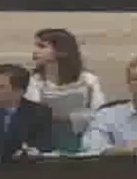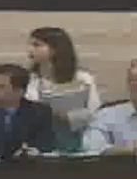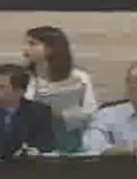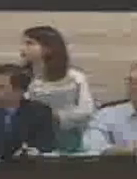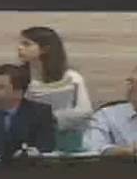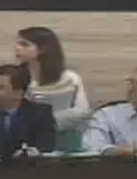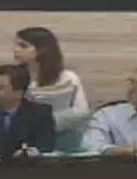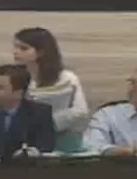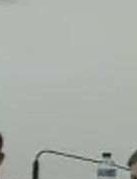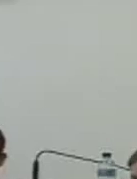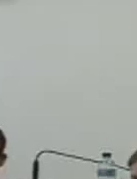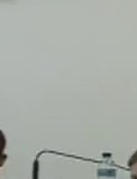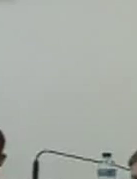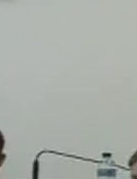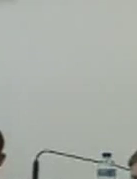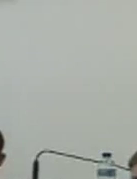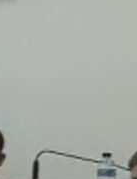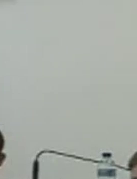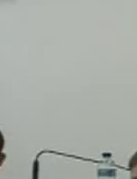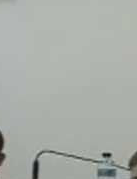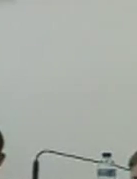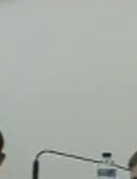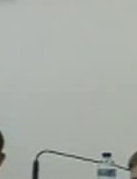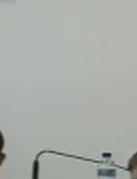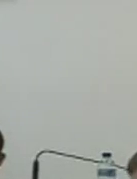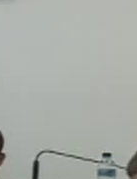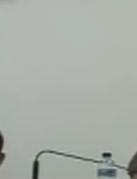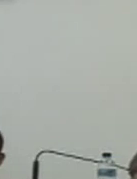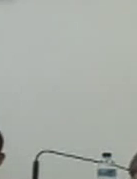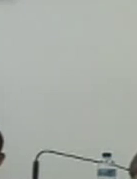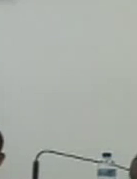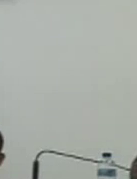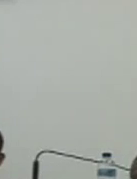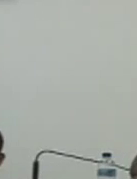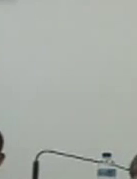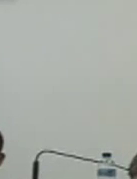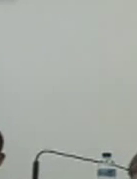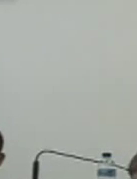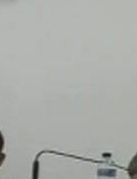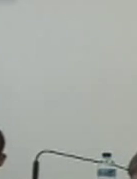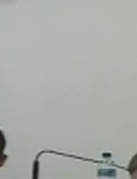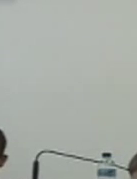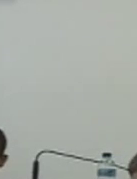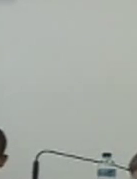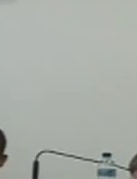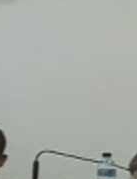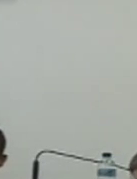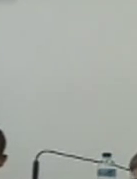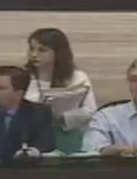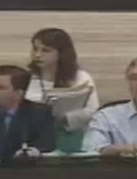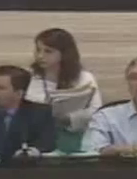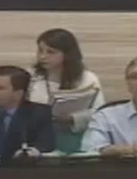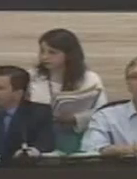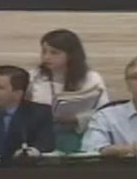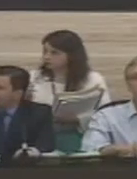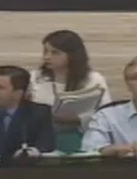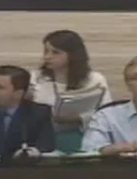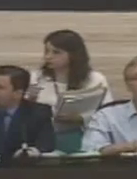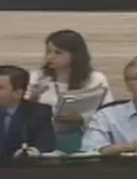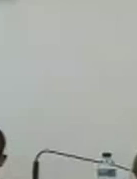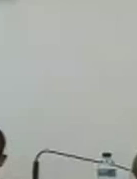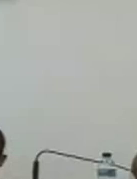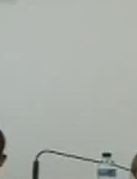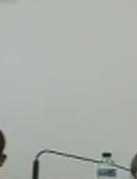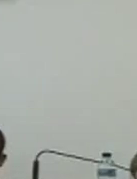Vereador Wilson. É, o bloco PT-PMDB abre mão da indicação.